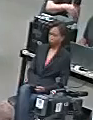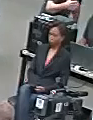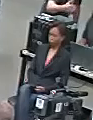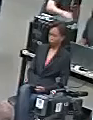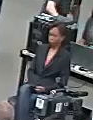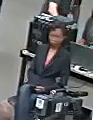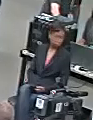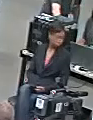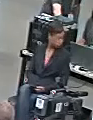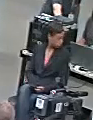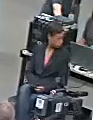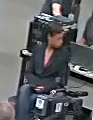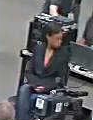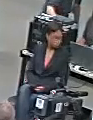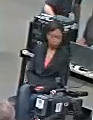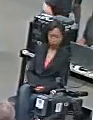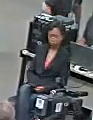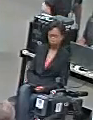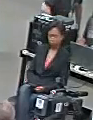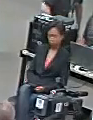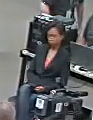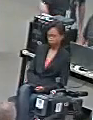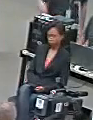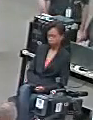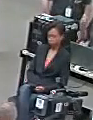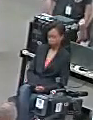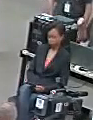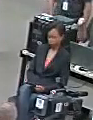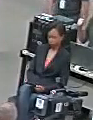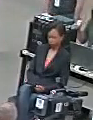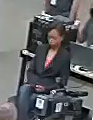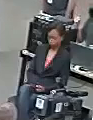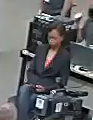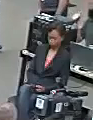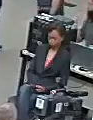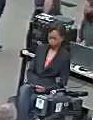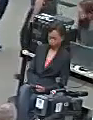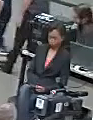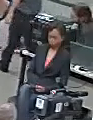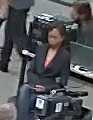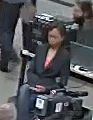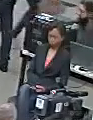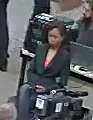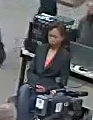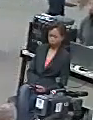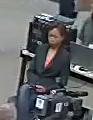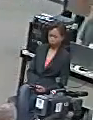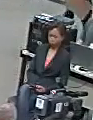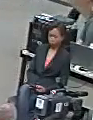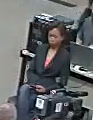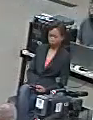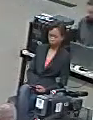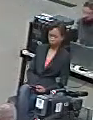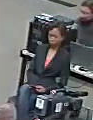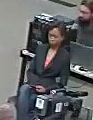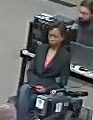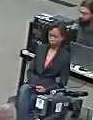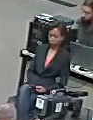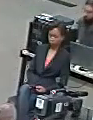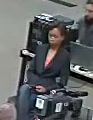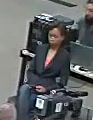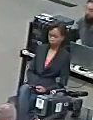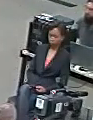gente acompanhante do deficiente é qualquer um que a gente achar na reta porque precisar